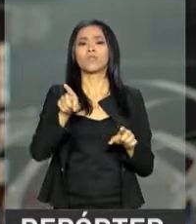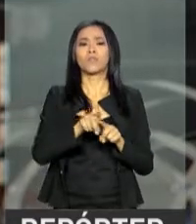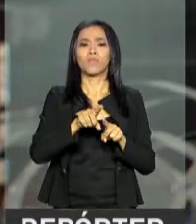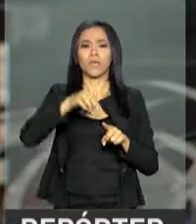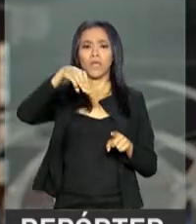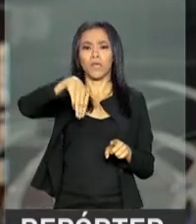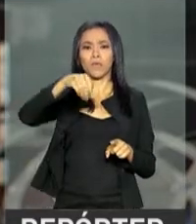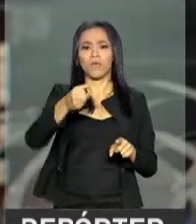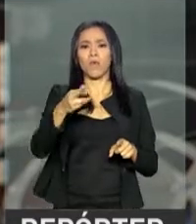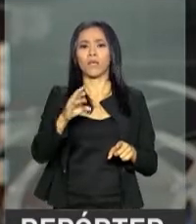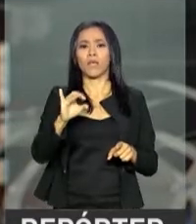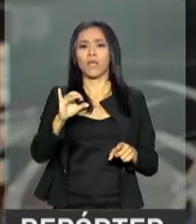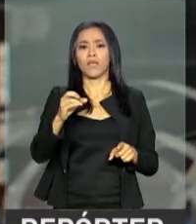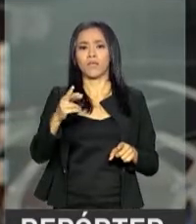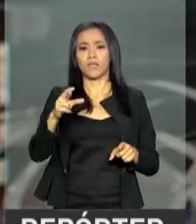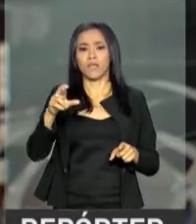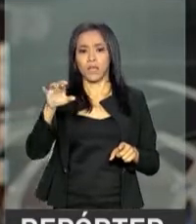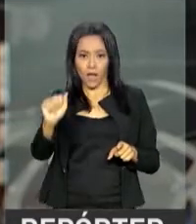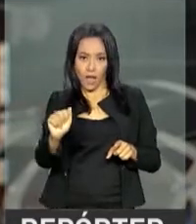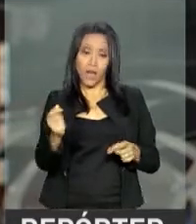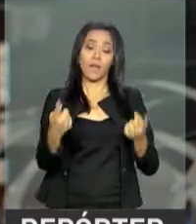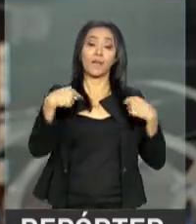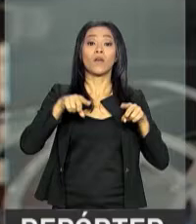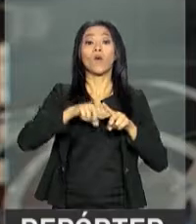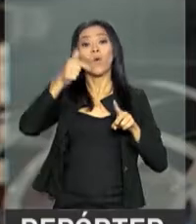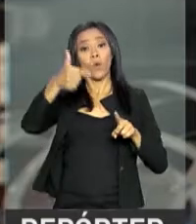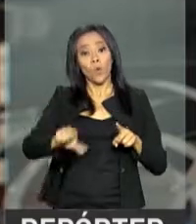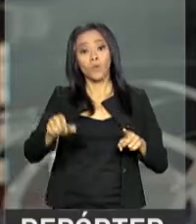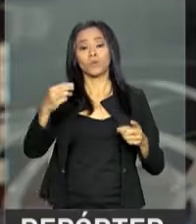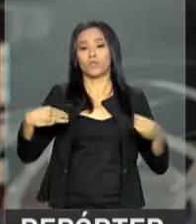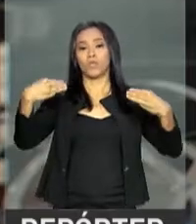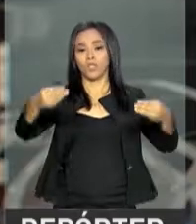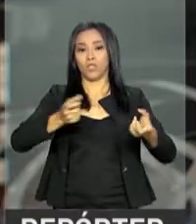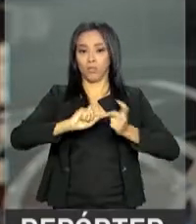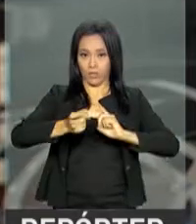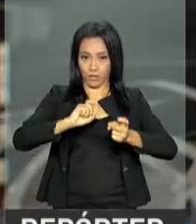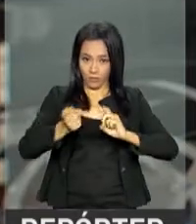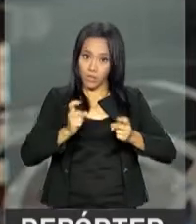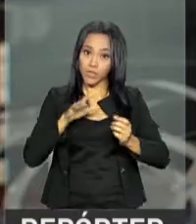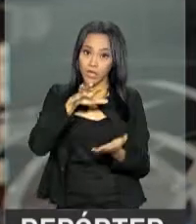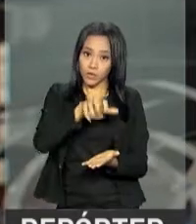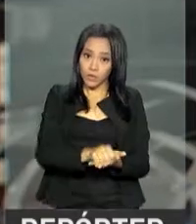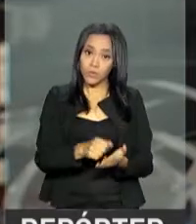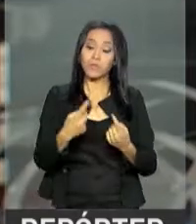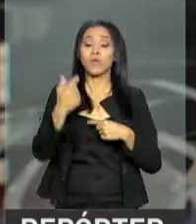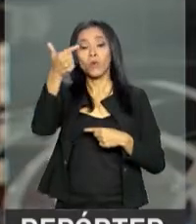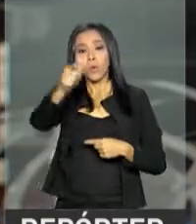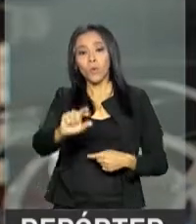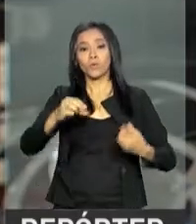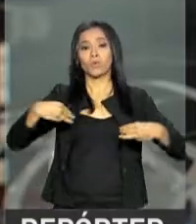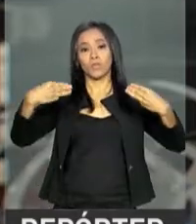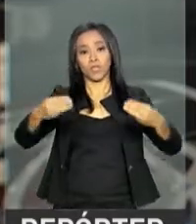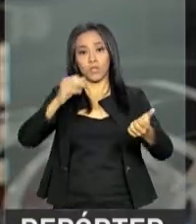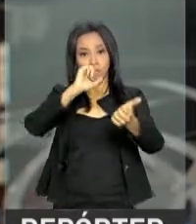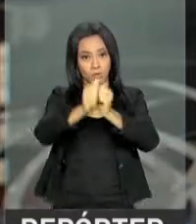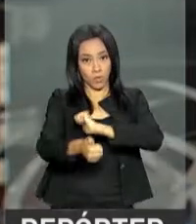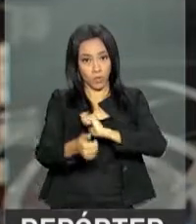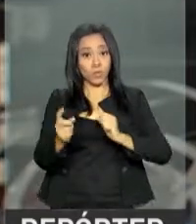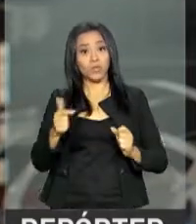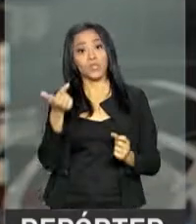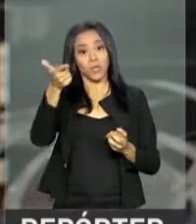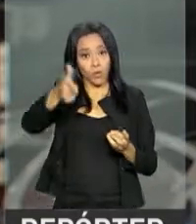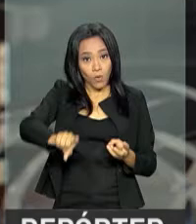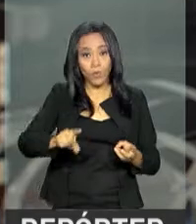Energia, Esteve Conalgo, Planejamento, Leandro Cruz Froz da Silva, o Ministério do Esporte, Vinícius Lumert,